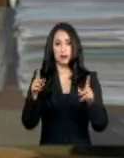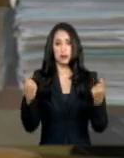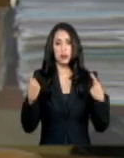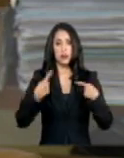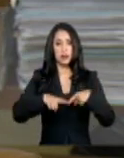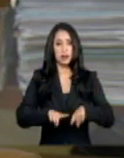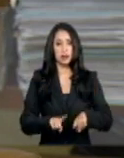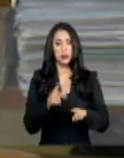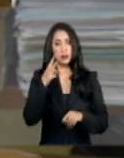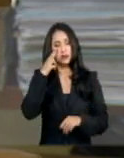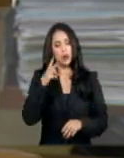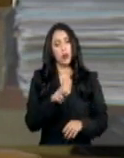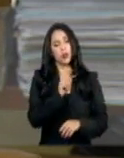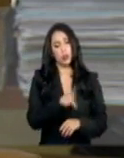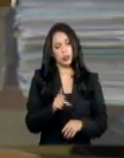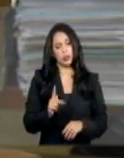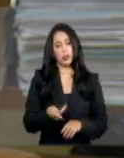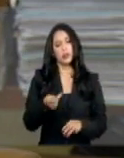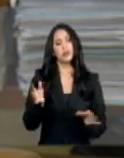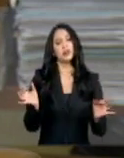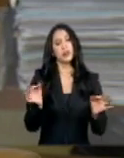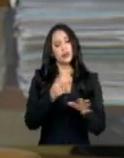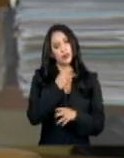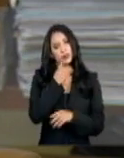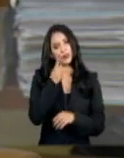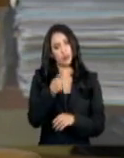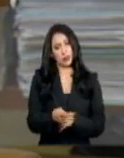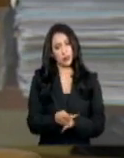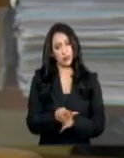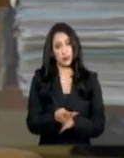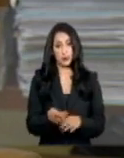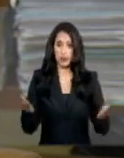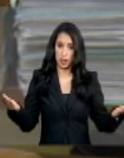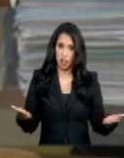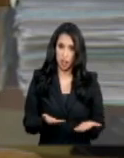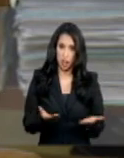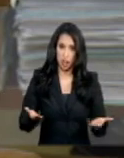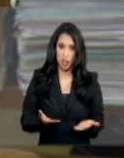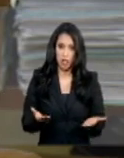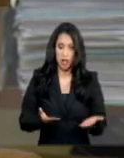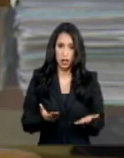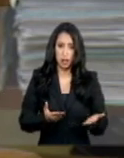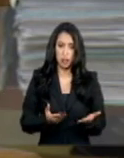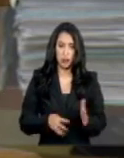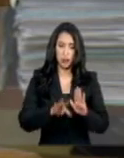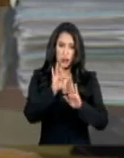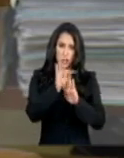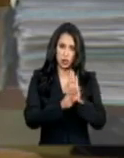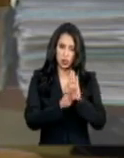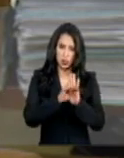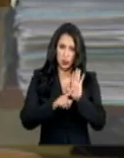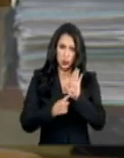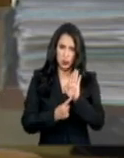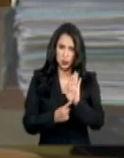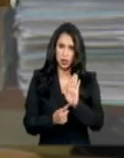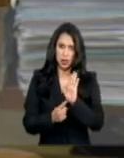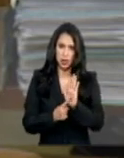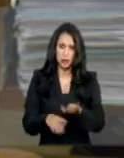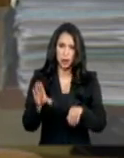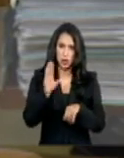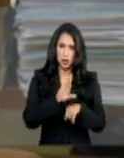assim concluiu o show volte agora em virtude dos textos expressos da